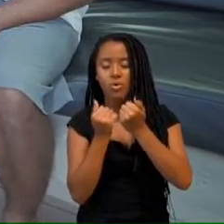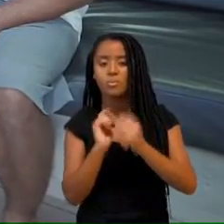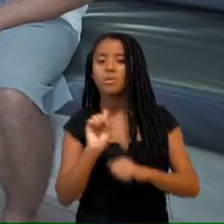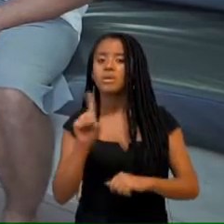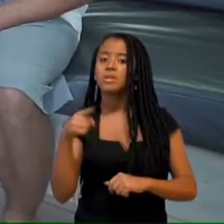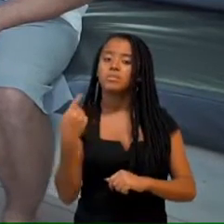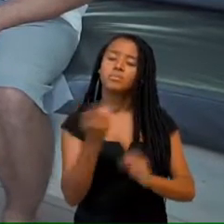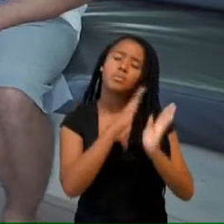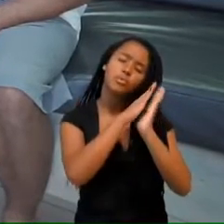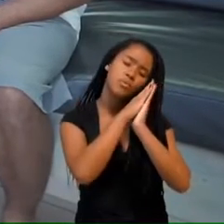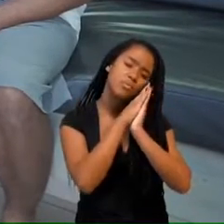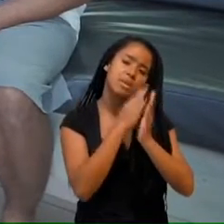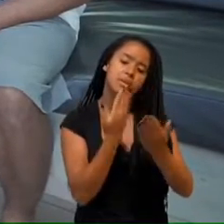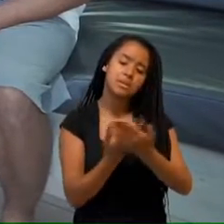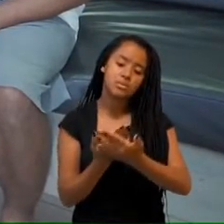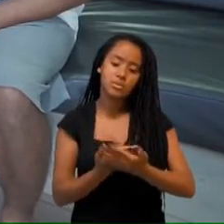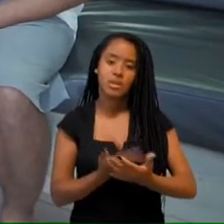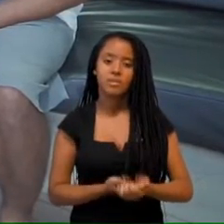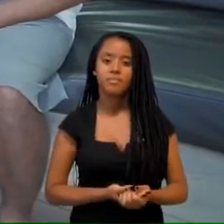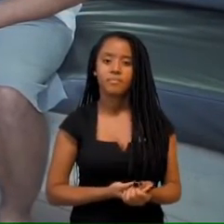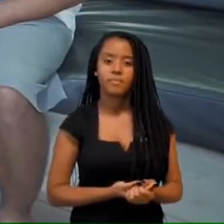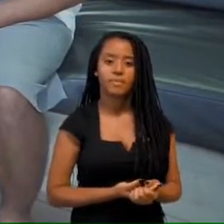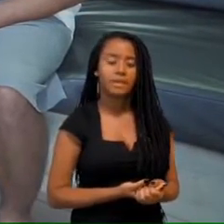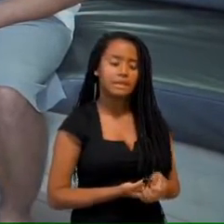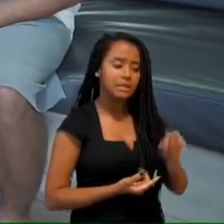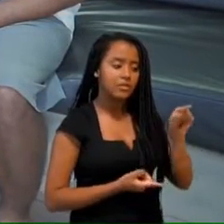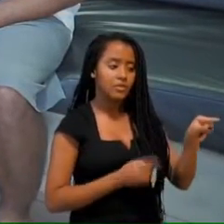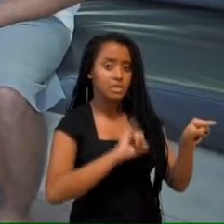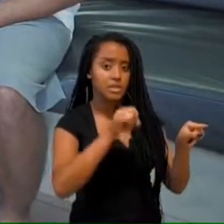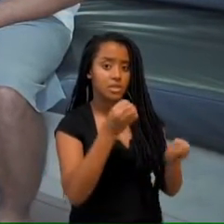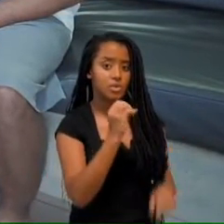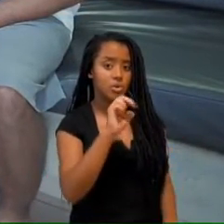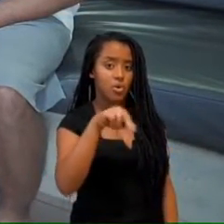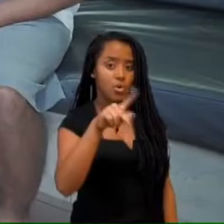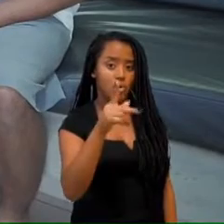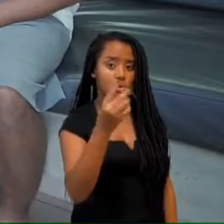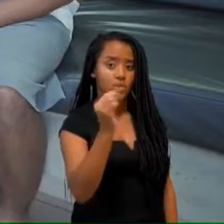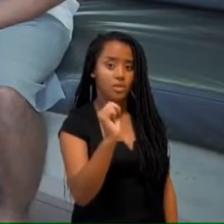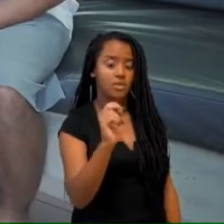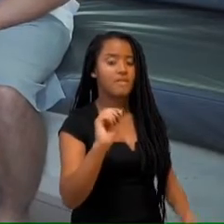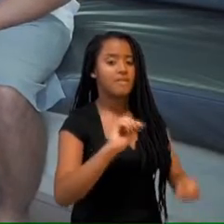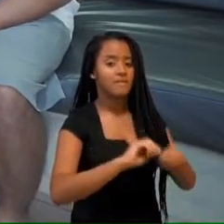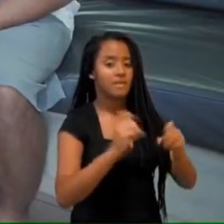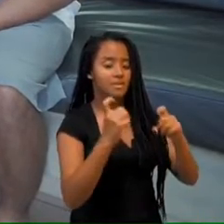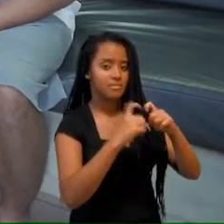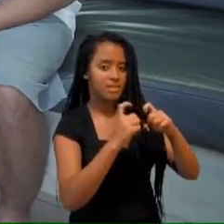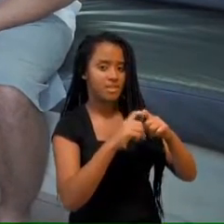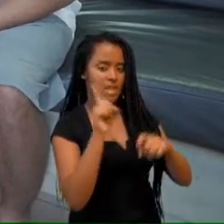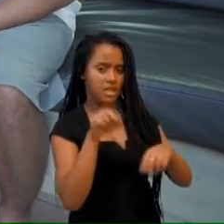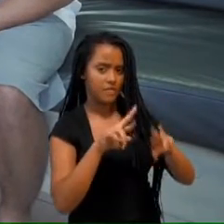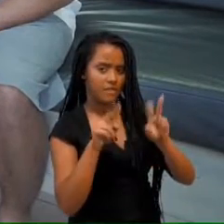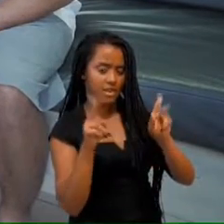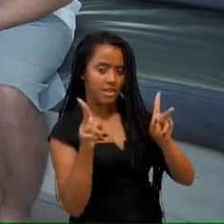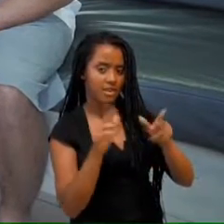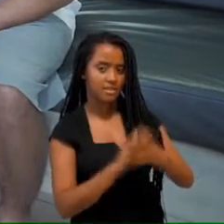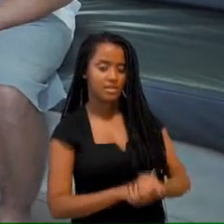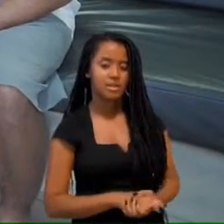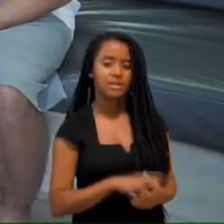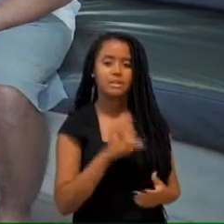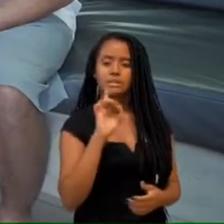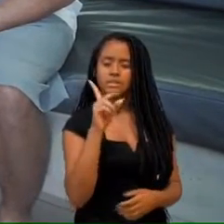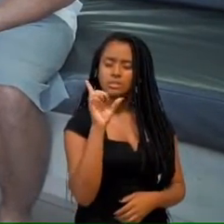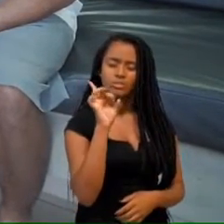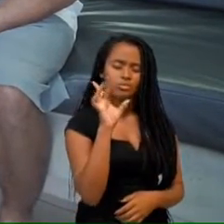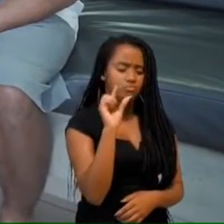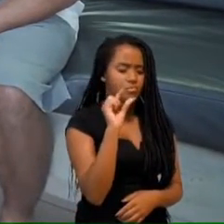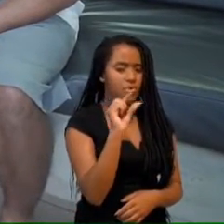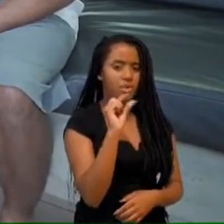um pouquinho e você Jonata porque você faz Medicina né Deve ser diferente um pouquinho será só